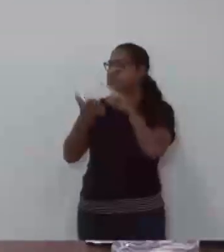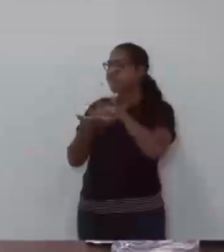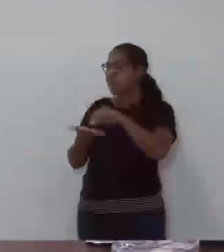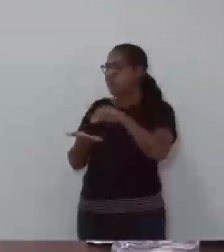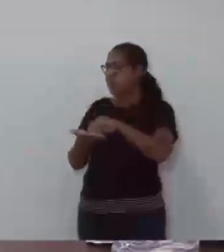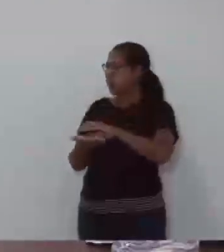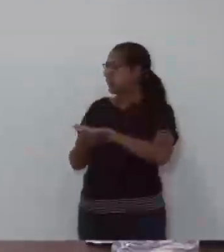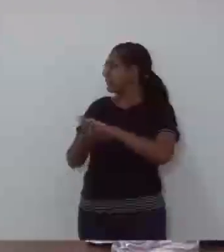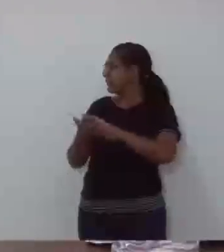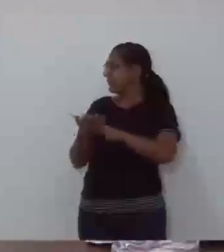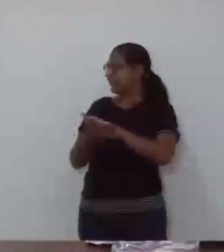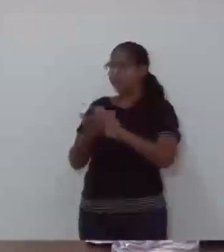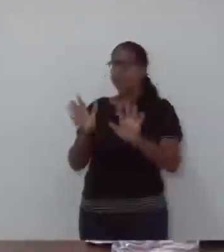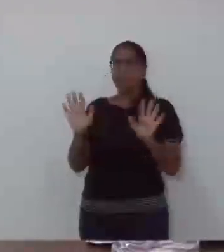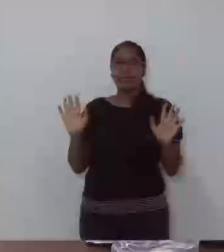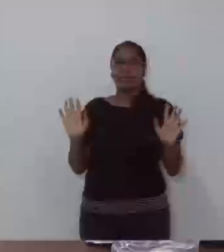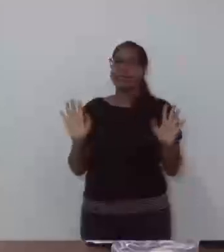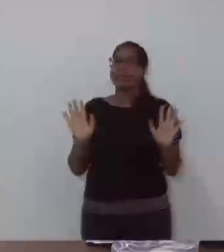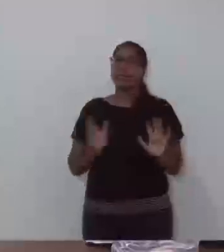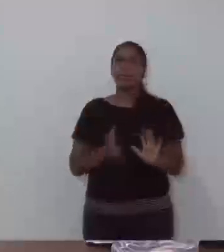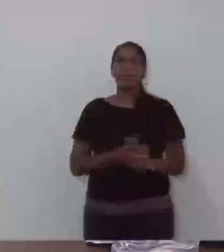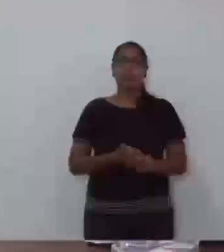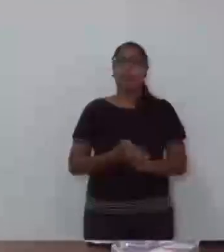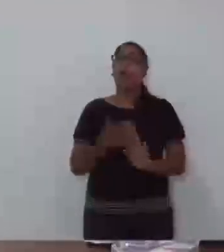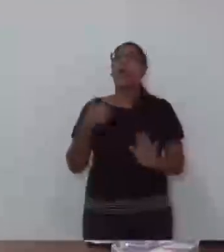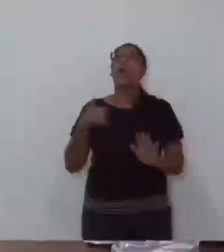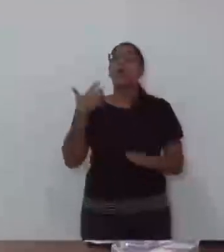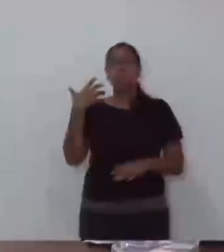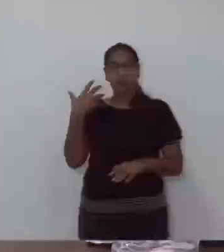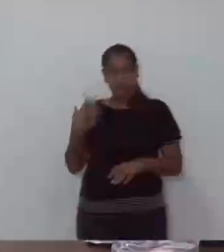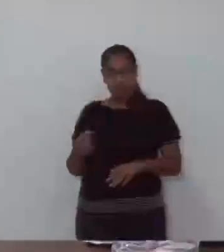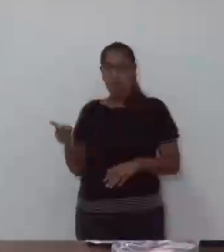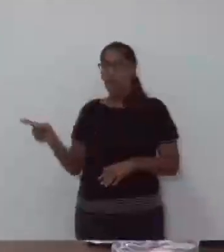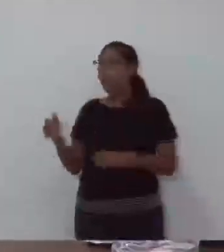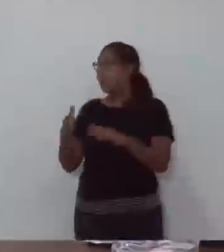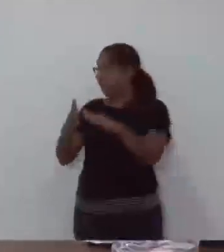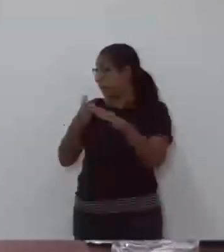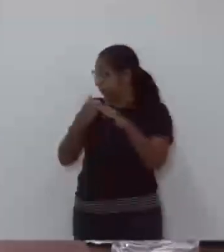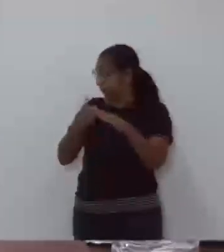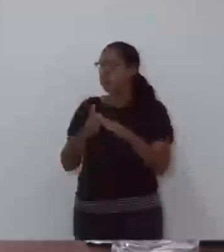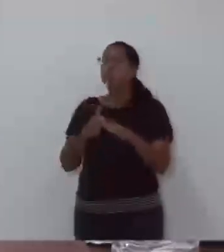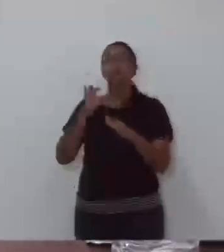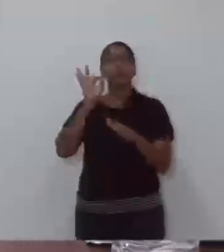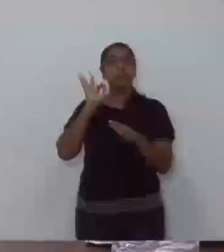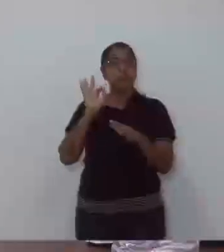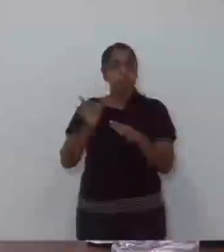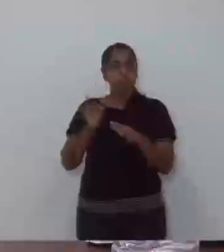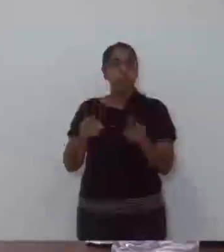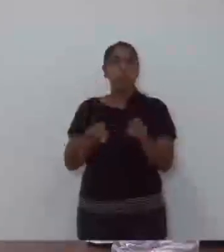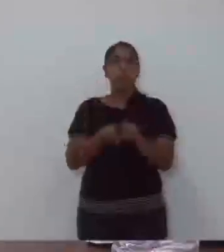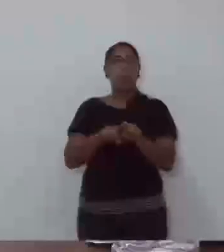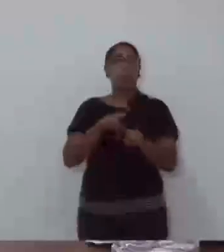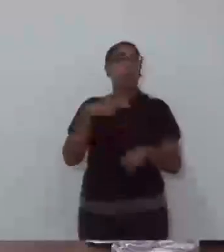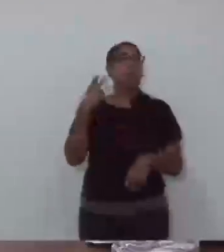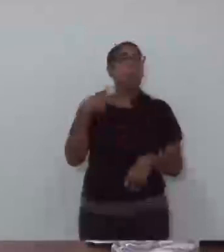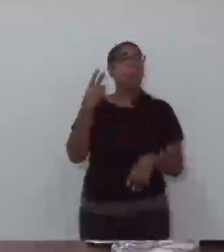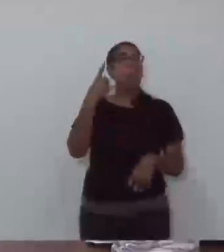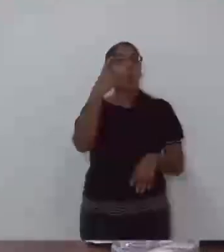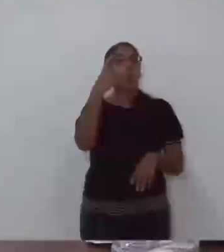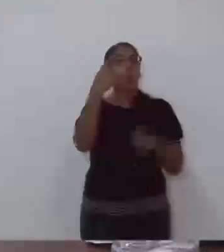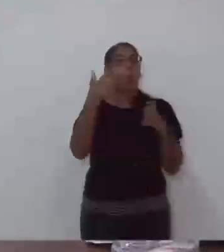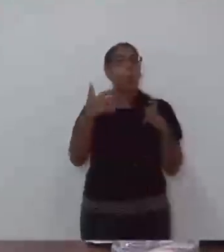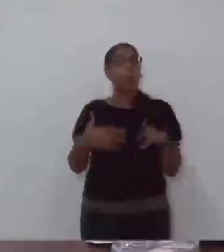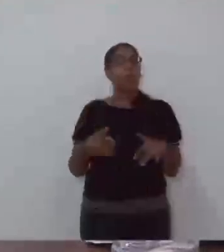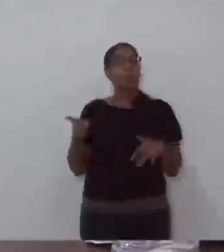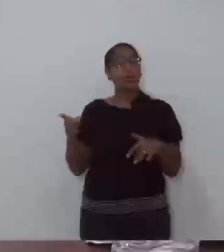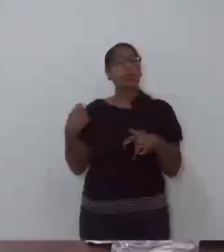nenhum momento. Concordo em gênero e número grau com o seu requerimento, com a fala do vereador Marquinhos. O senhor precisa aprender a começar